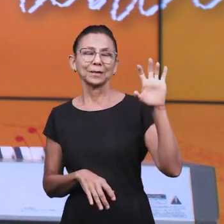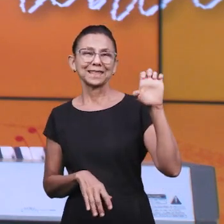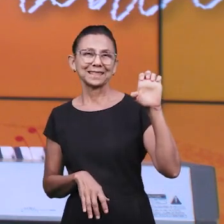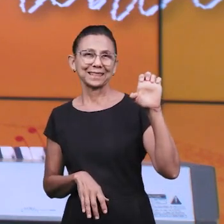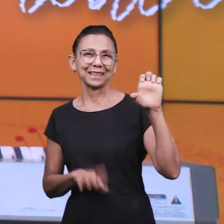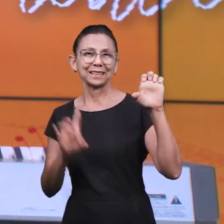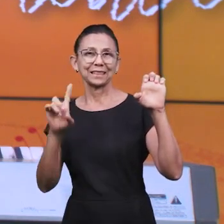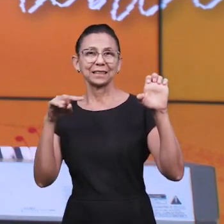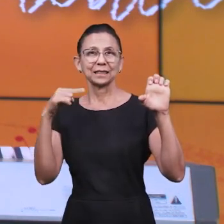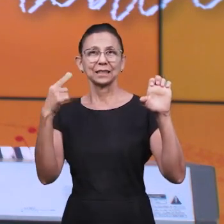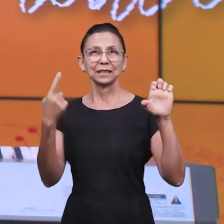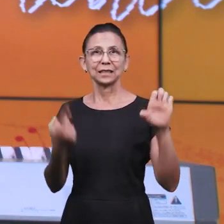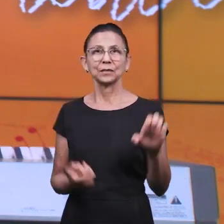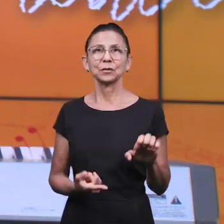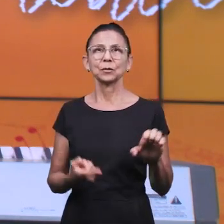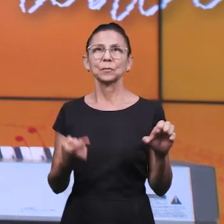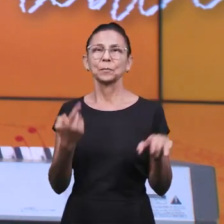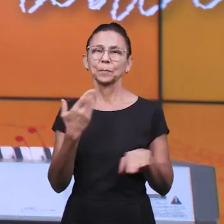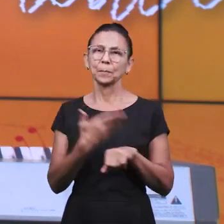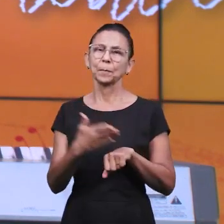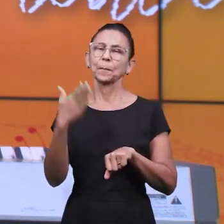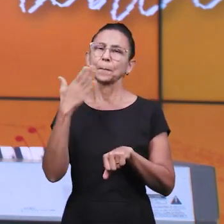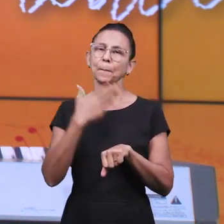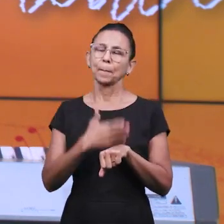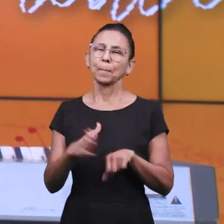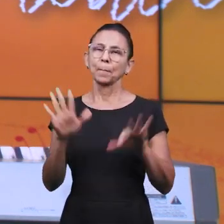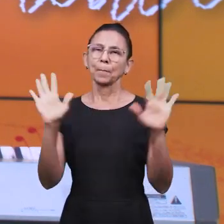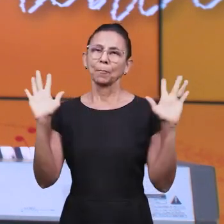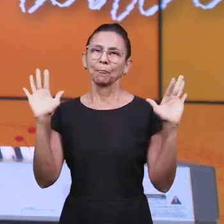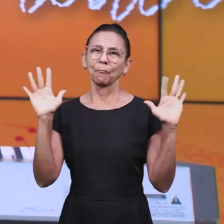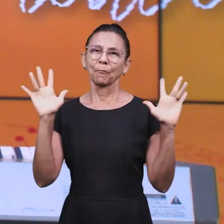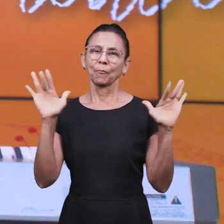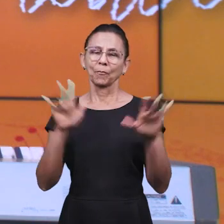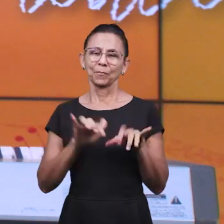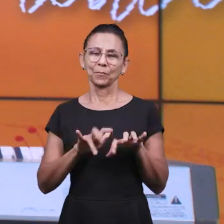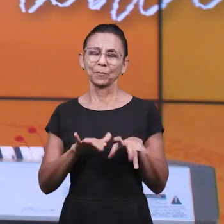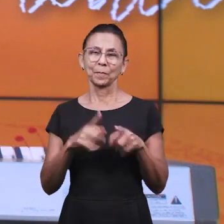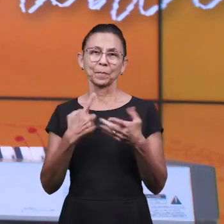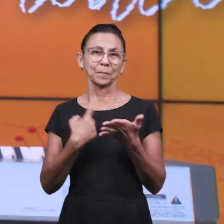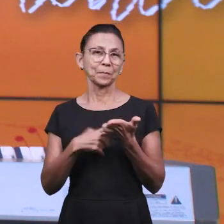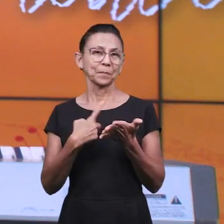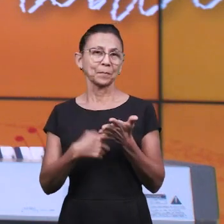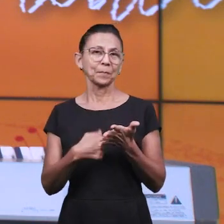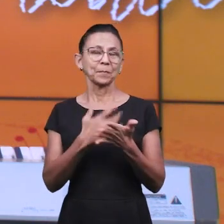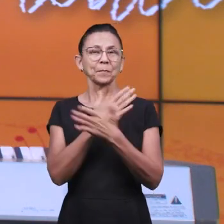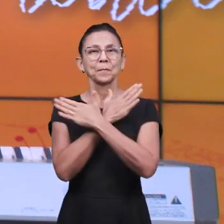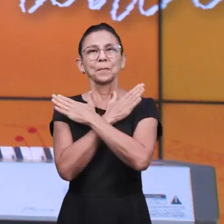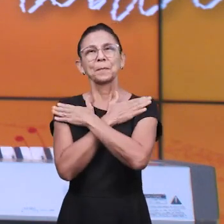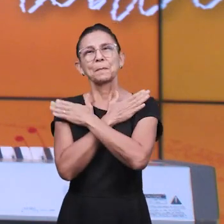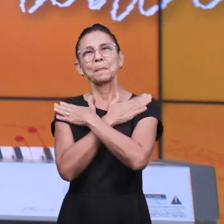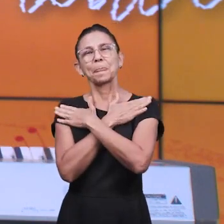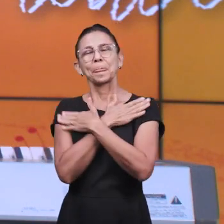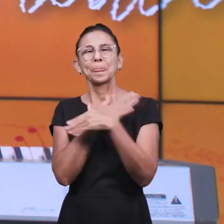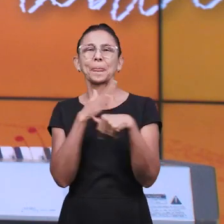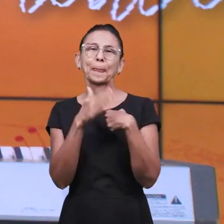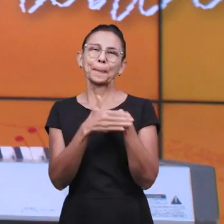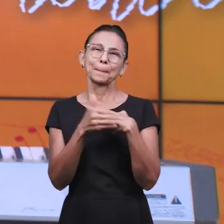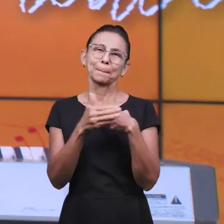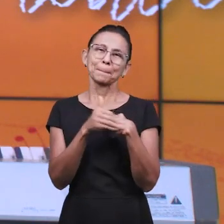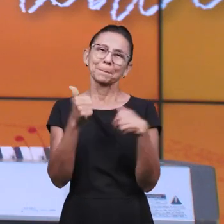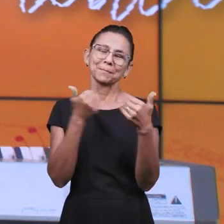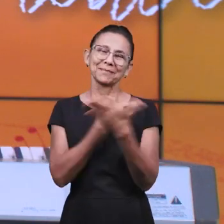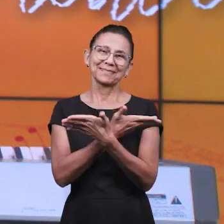vocês podem tocar muito, muito de mãos juntas. Combinado? Um abraço com muito carinho